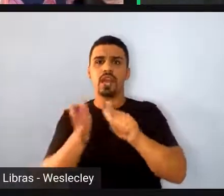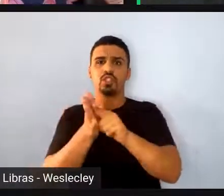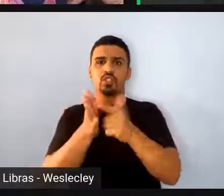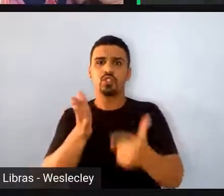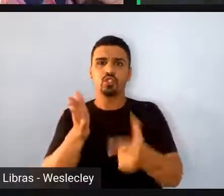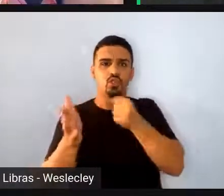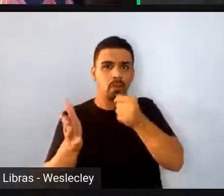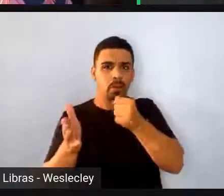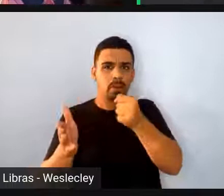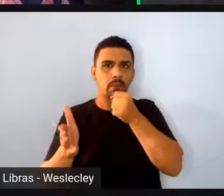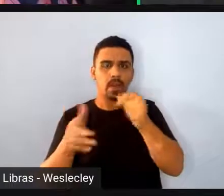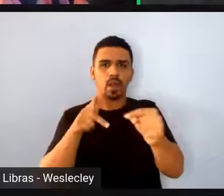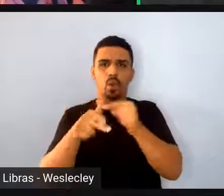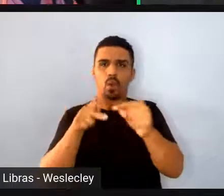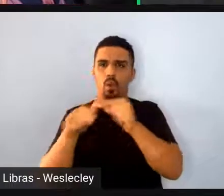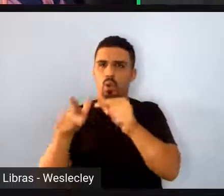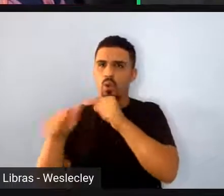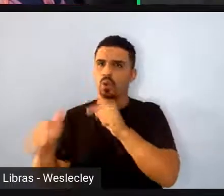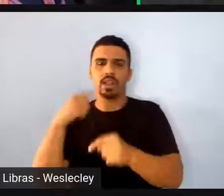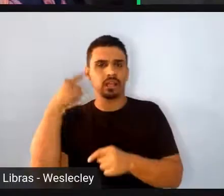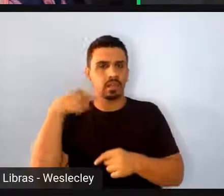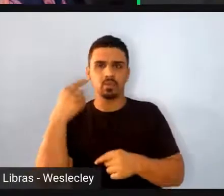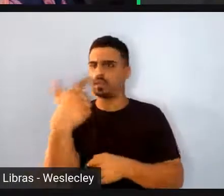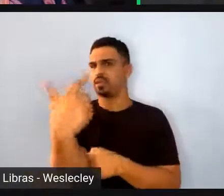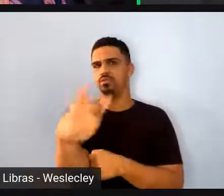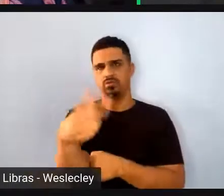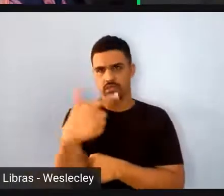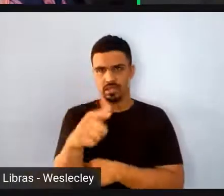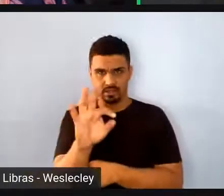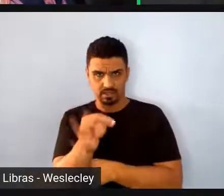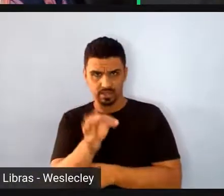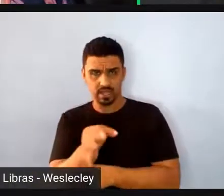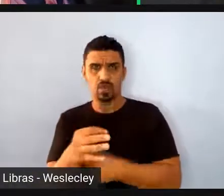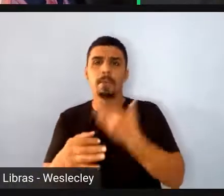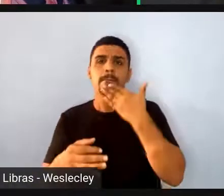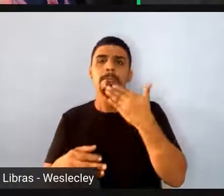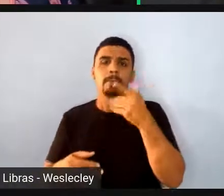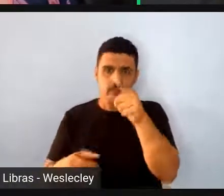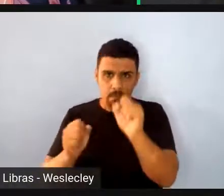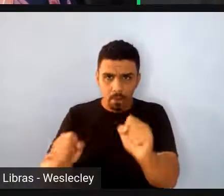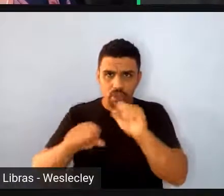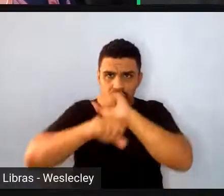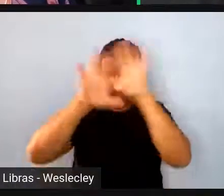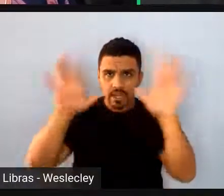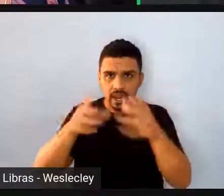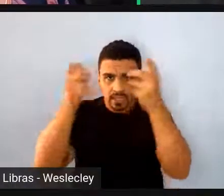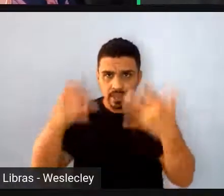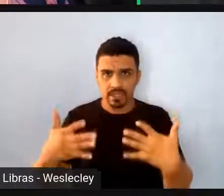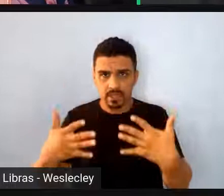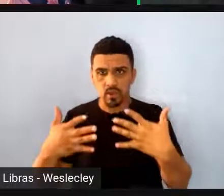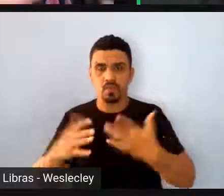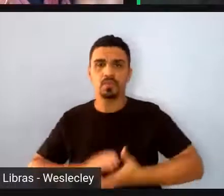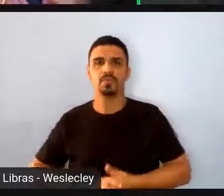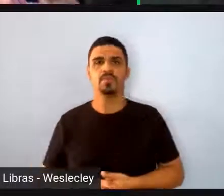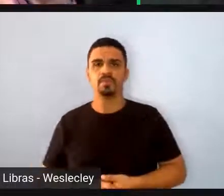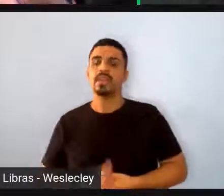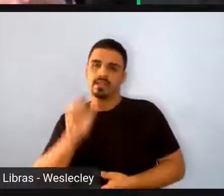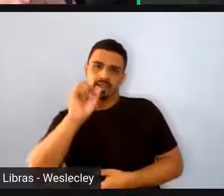o deputado, falar sobre, né? Eu acho que era legal você esclarecer um pouco isso. Não, tá, vamos deixar